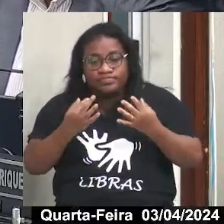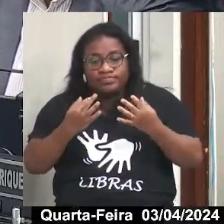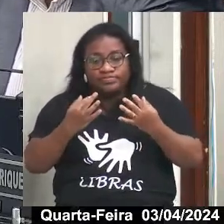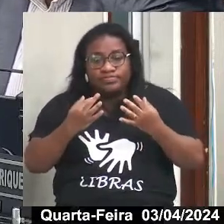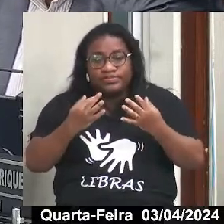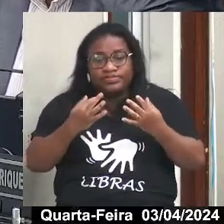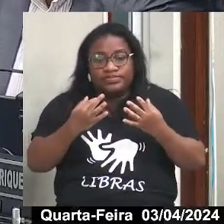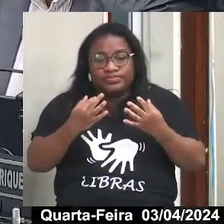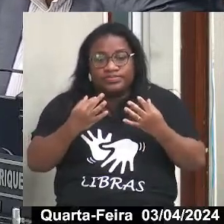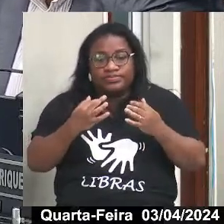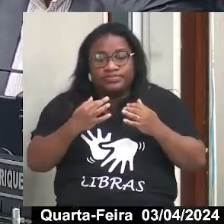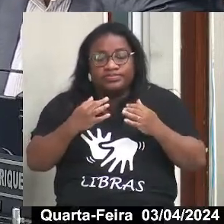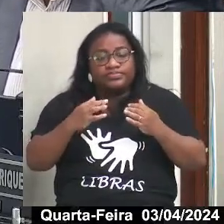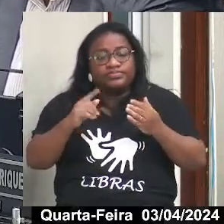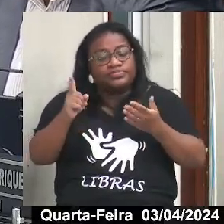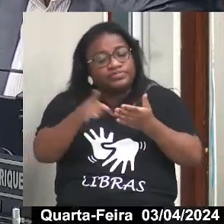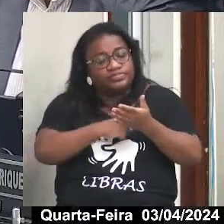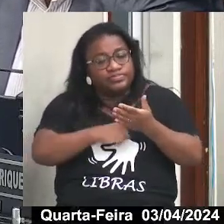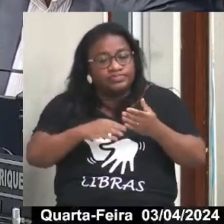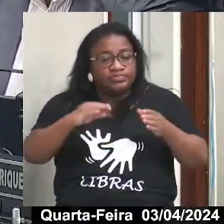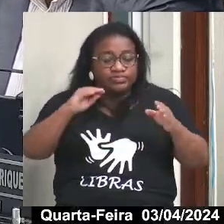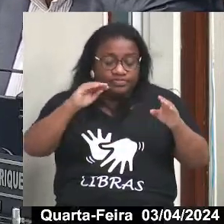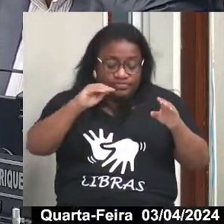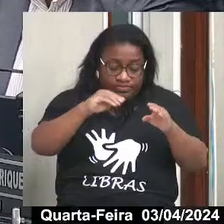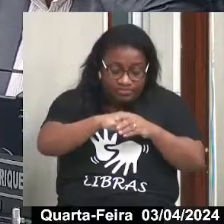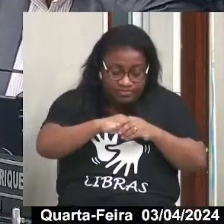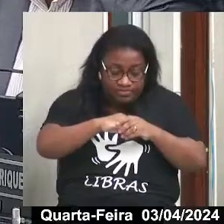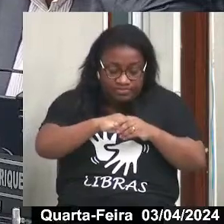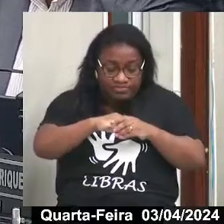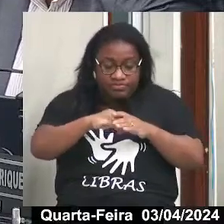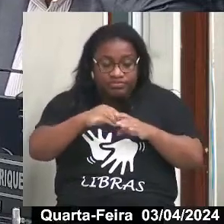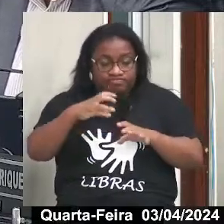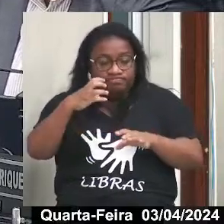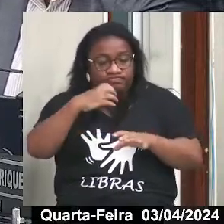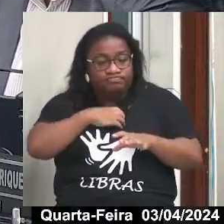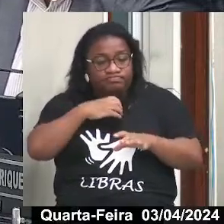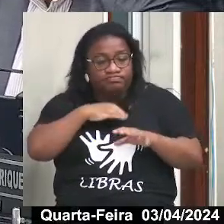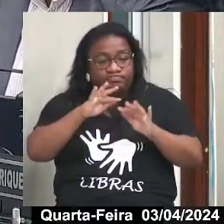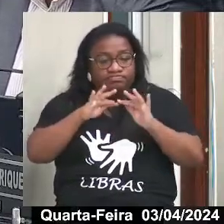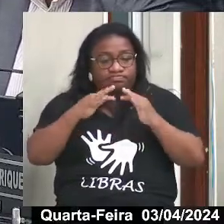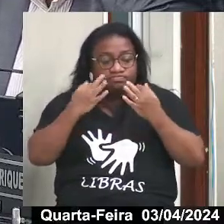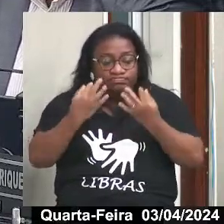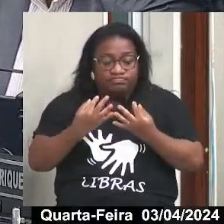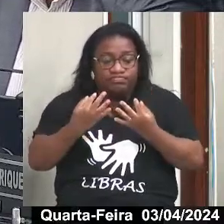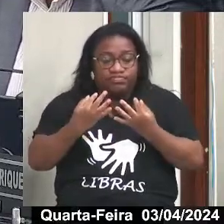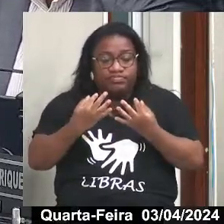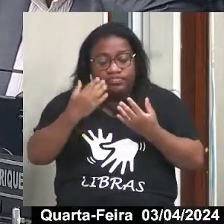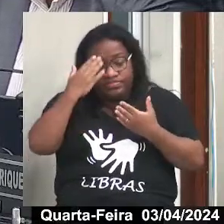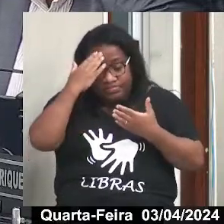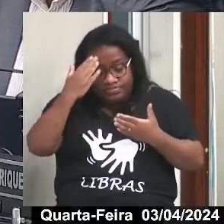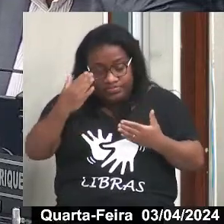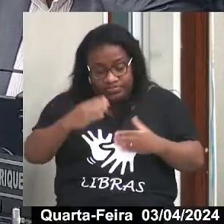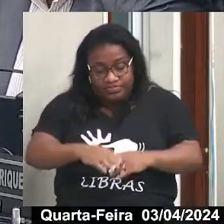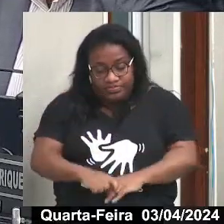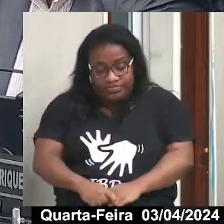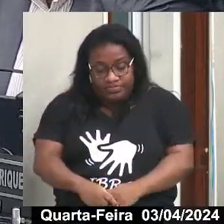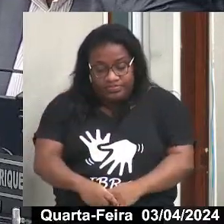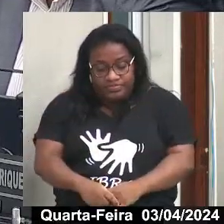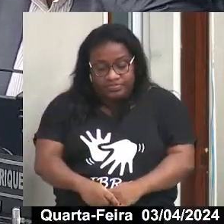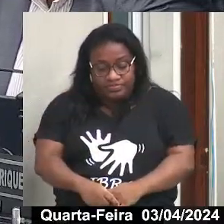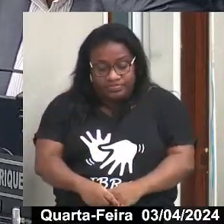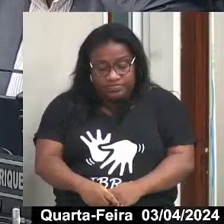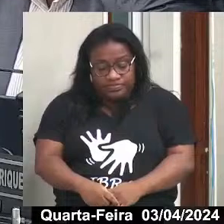amigos para que votem aí nessa moção de pesar para a família da Cremilda. Obrigado, senhor